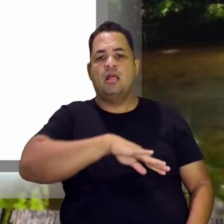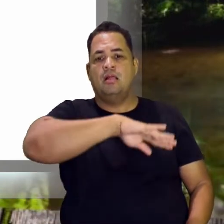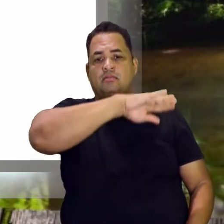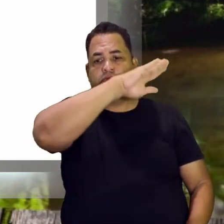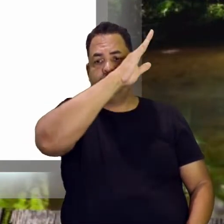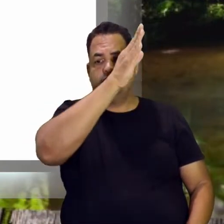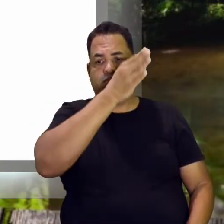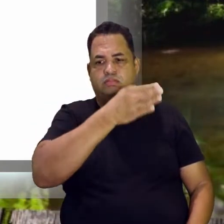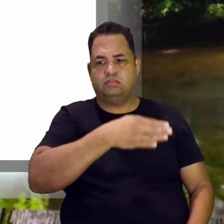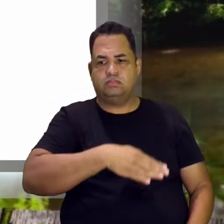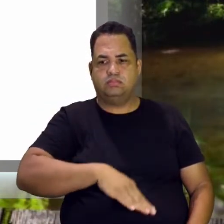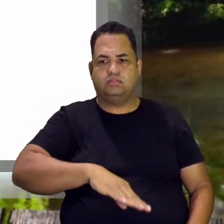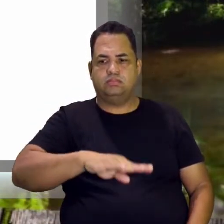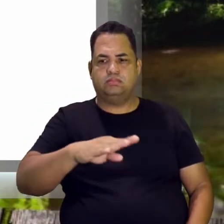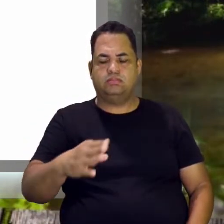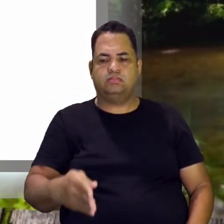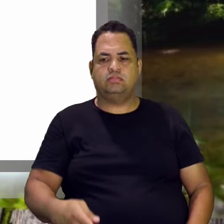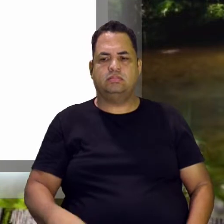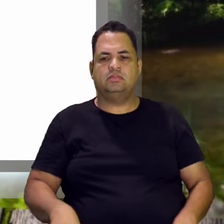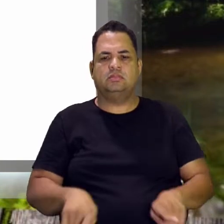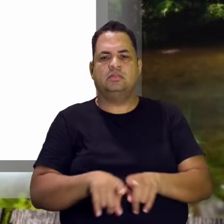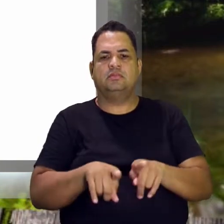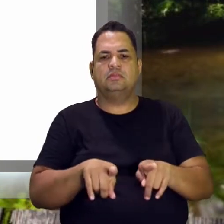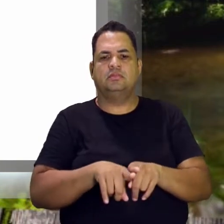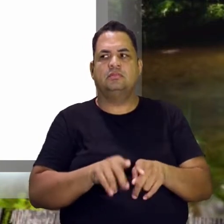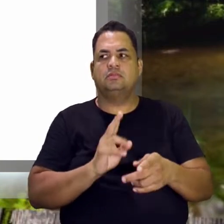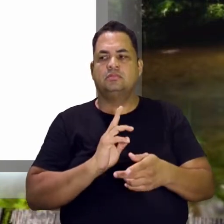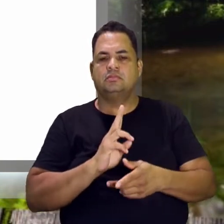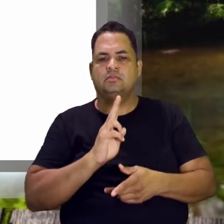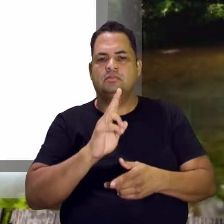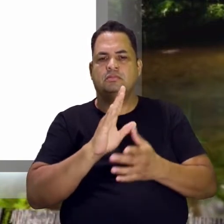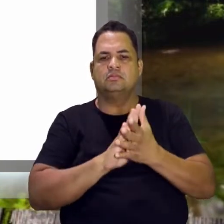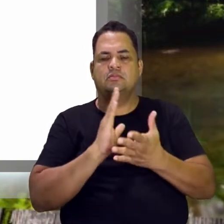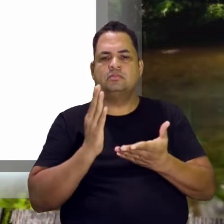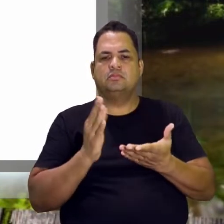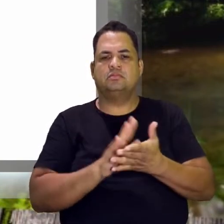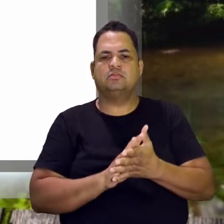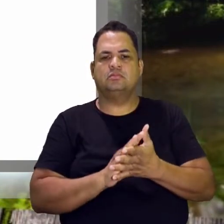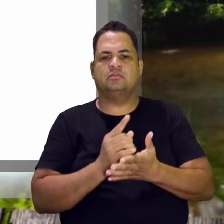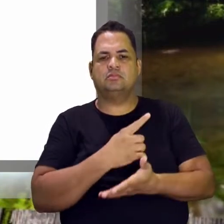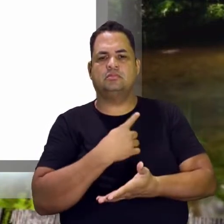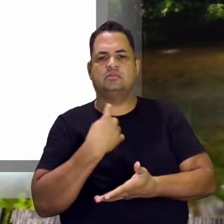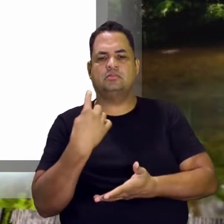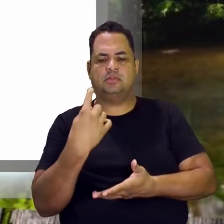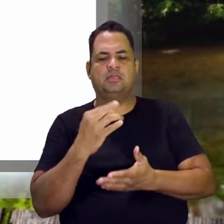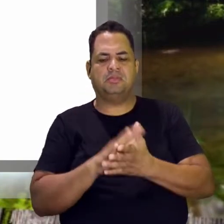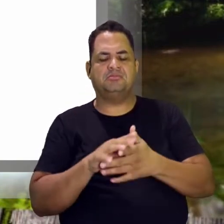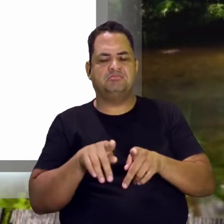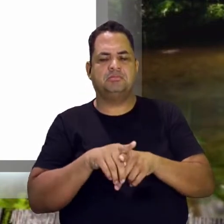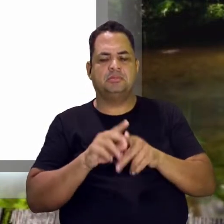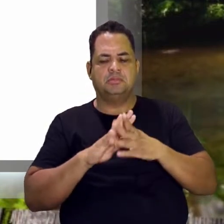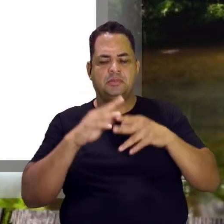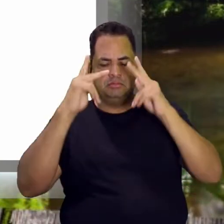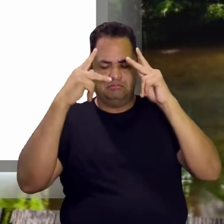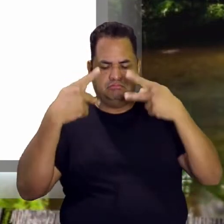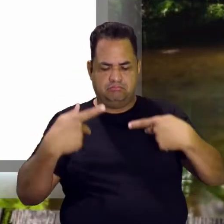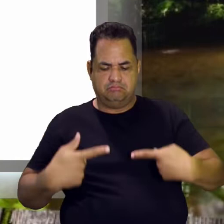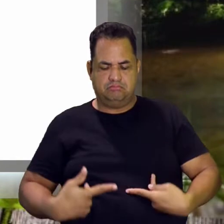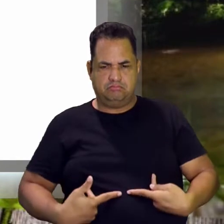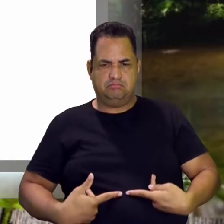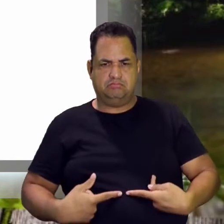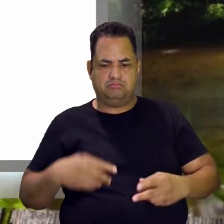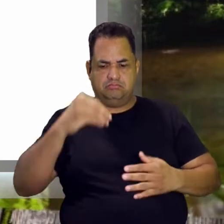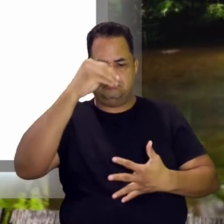Então, tudo isso ainda está em processo. Assim como a nossa espécie, né? Também está